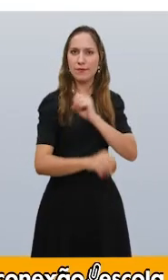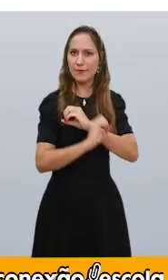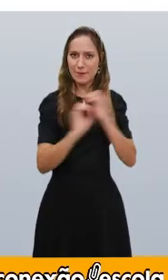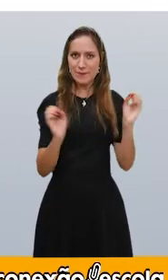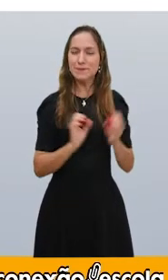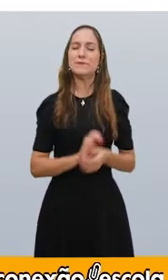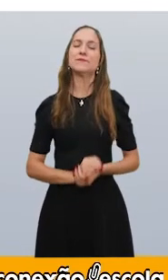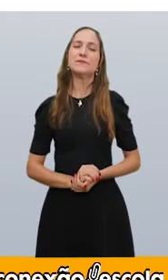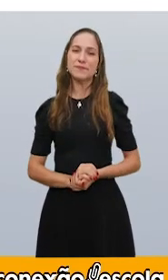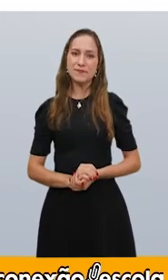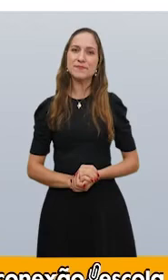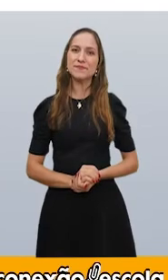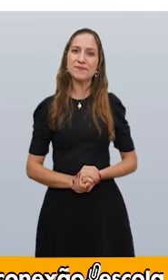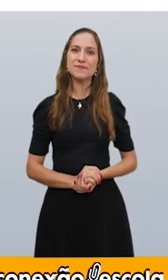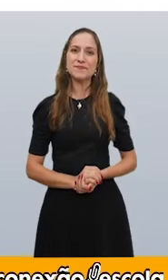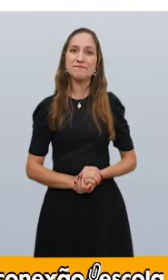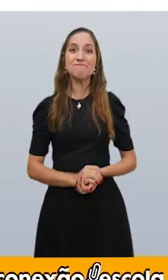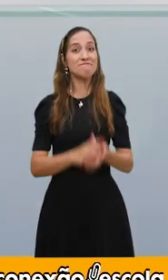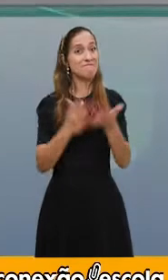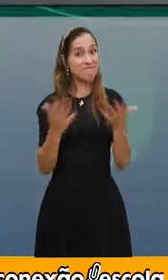nascer livremente.